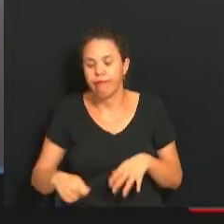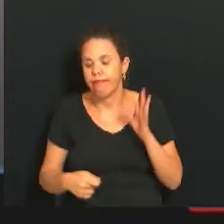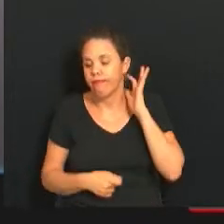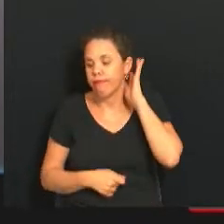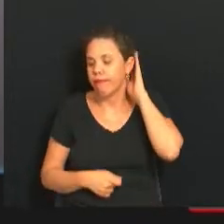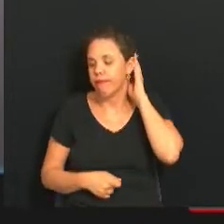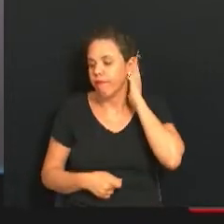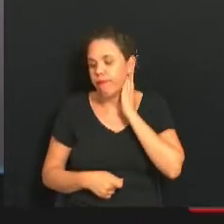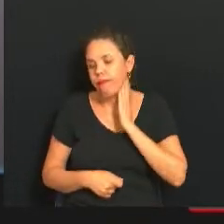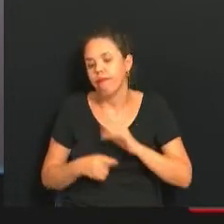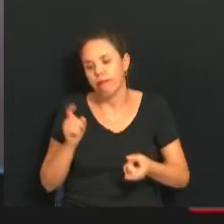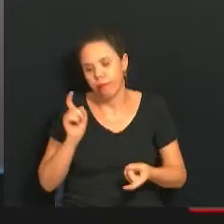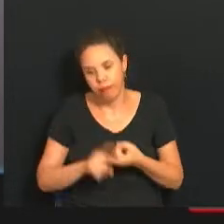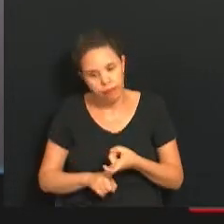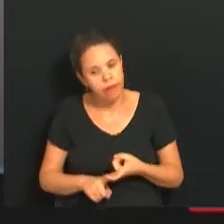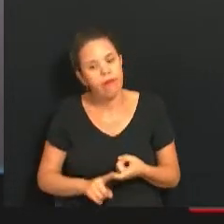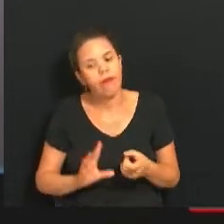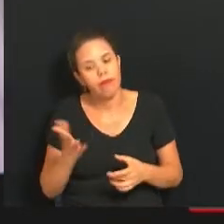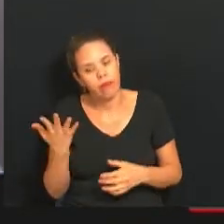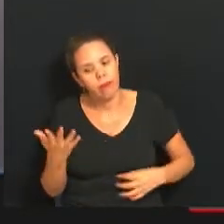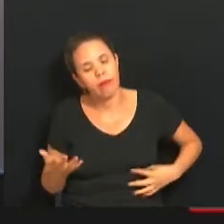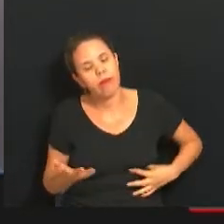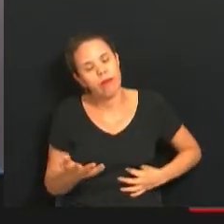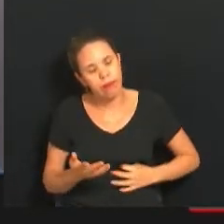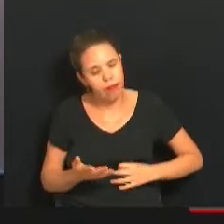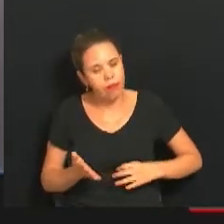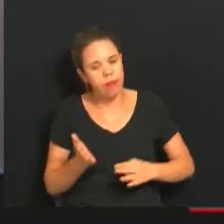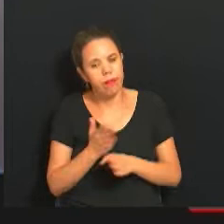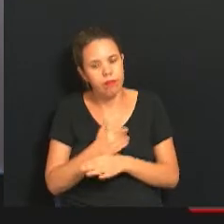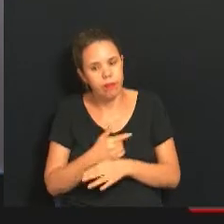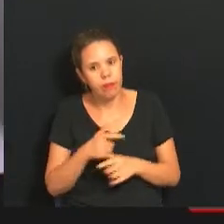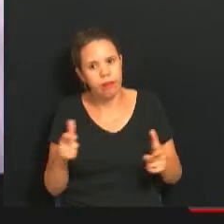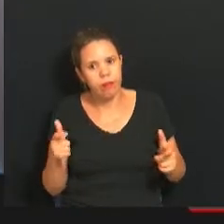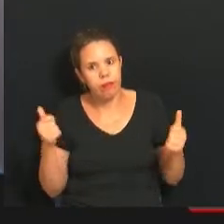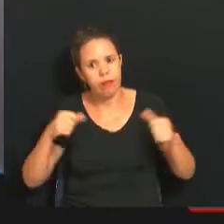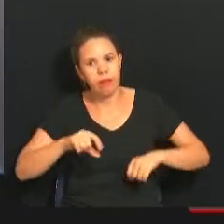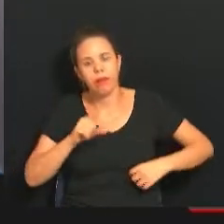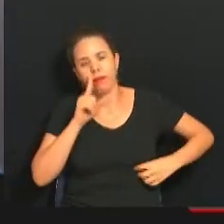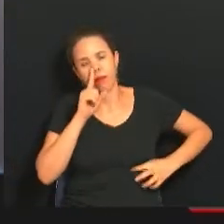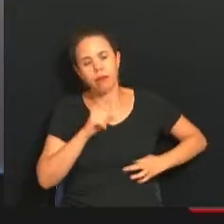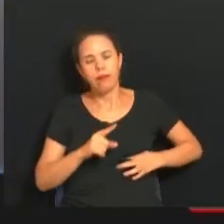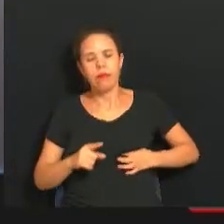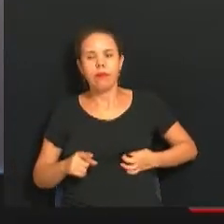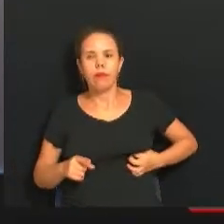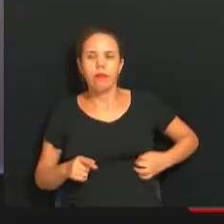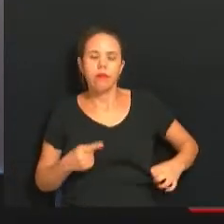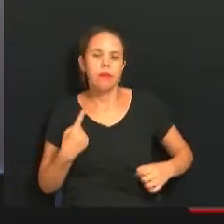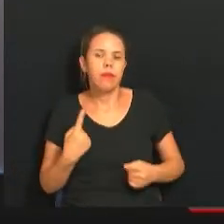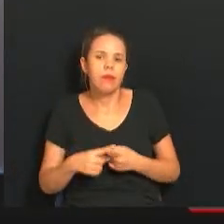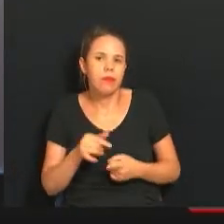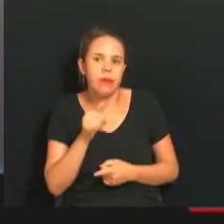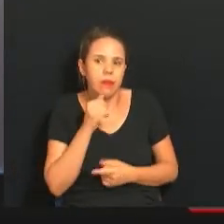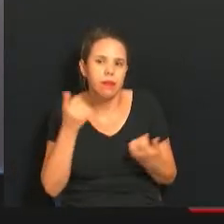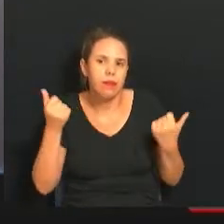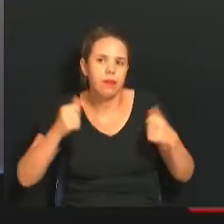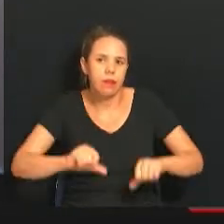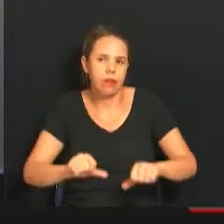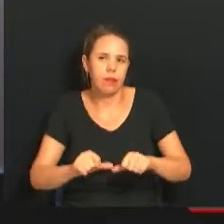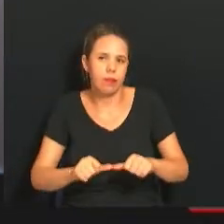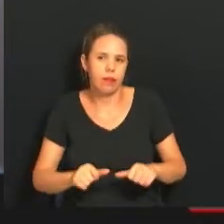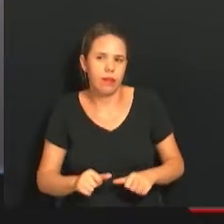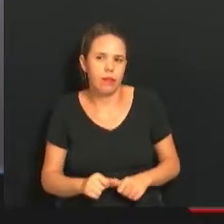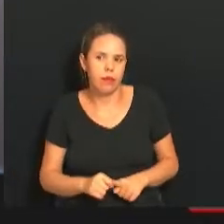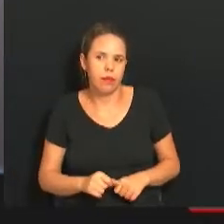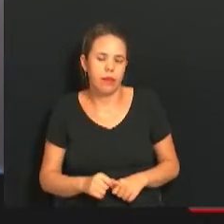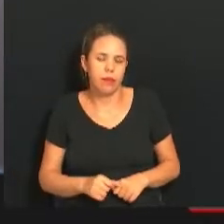elas podem ficar descontroladas, e isso é um perigo. Porque, Gabriel, o pior cenário que a gente pode... São